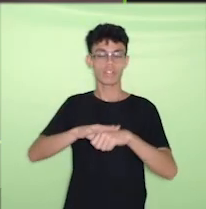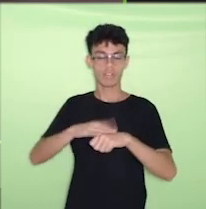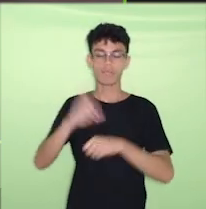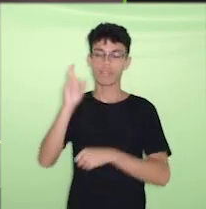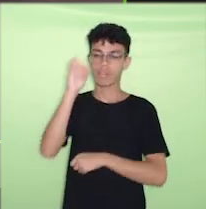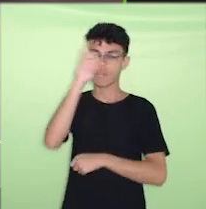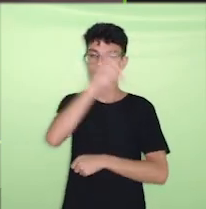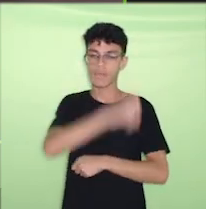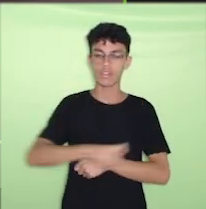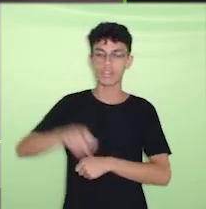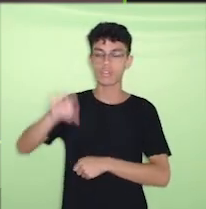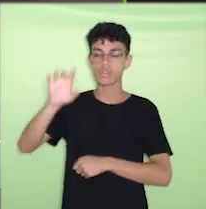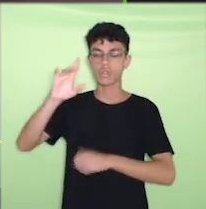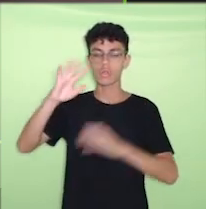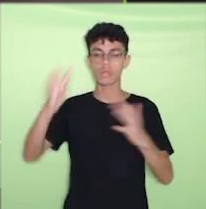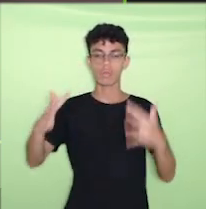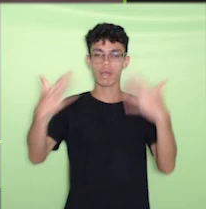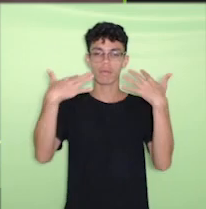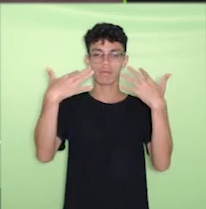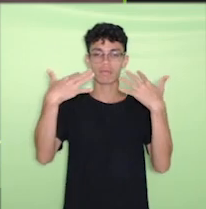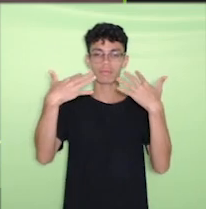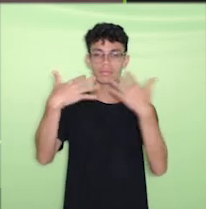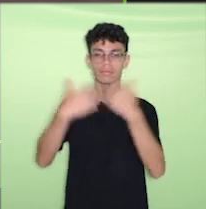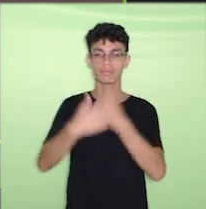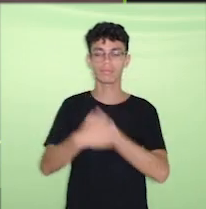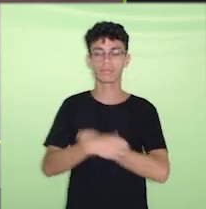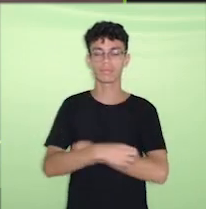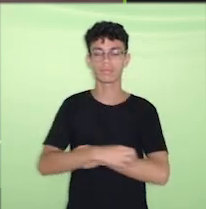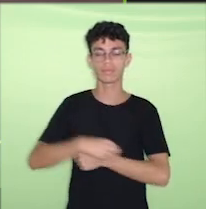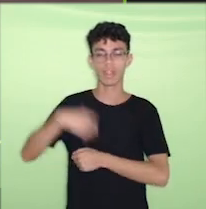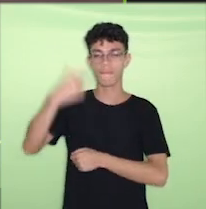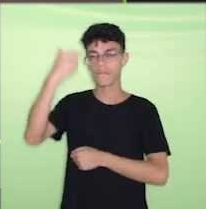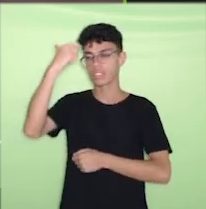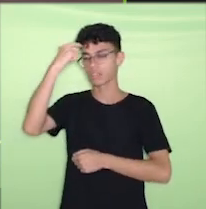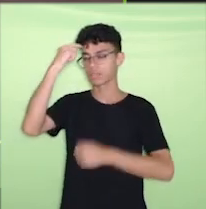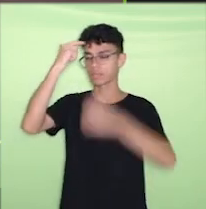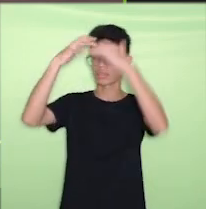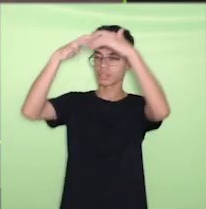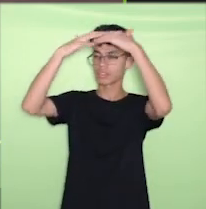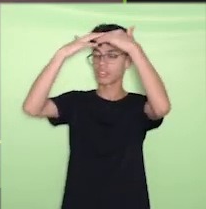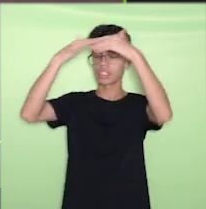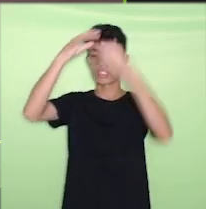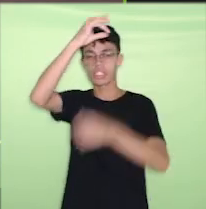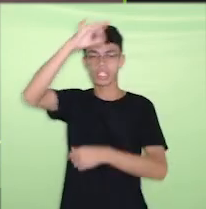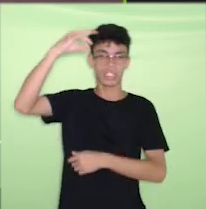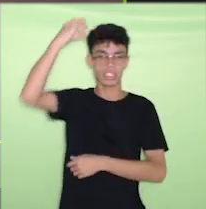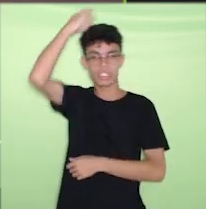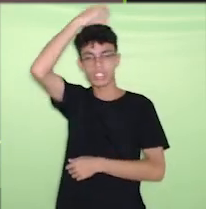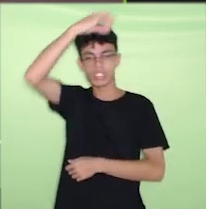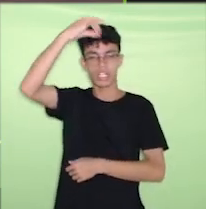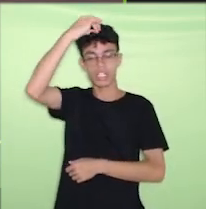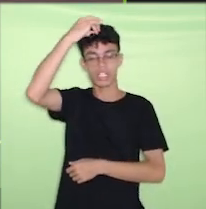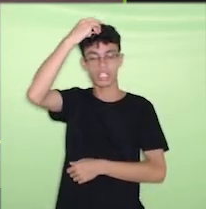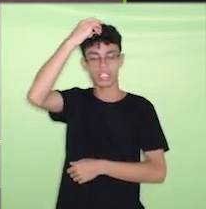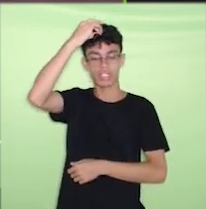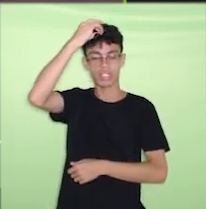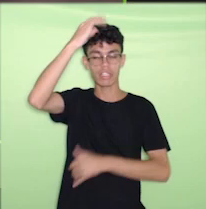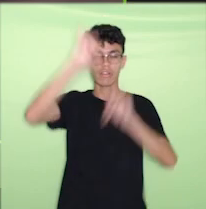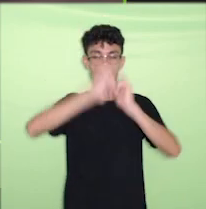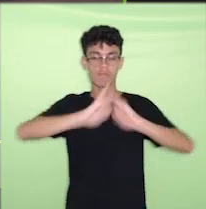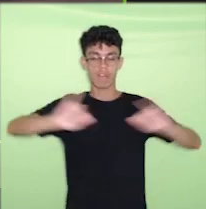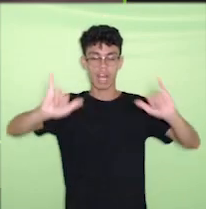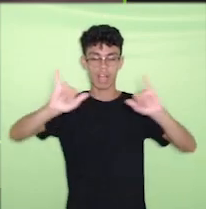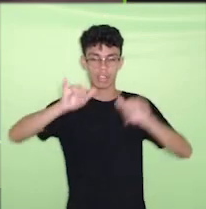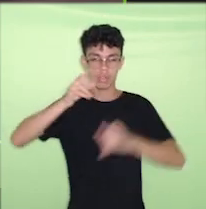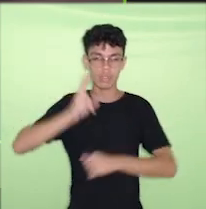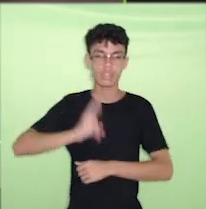incompreensíveis aos olhos de todos. Meditem ainda na lição da grande santa, de quem sempre lhes falo, e nunca é